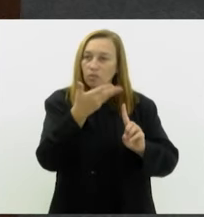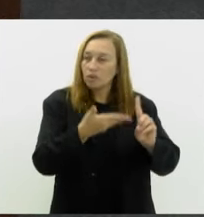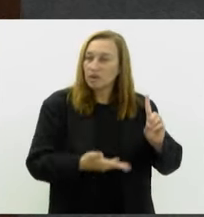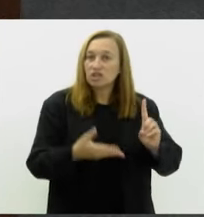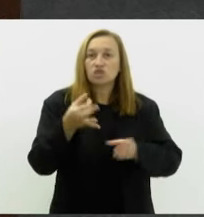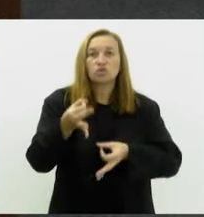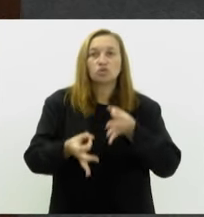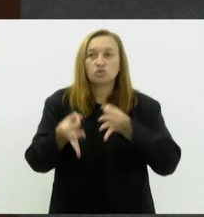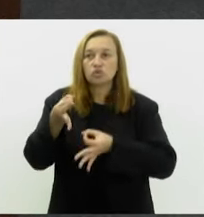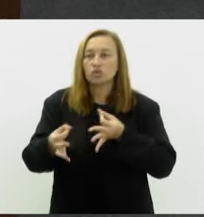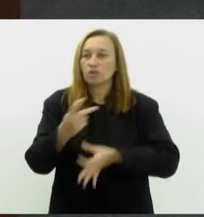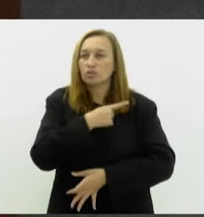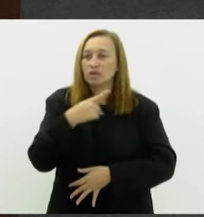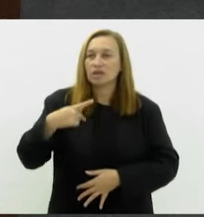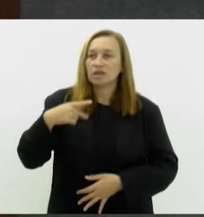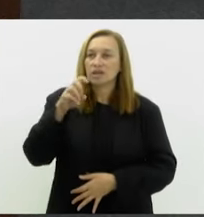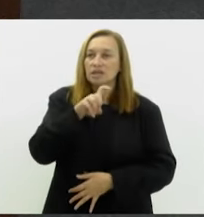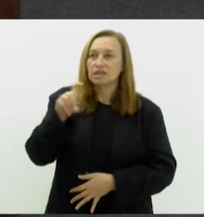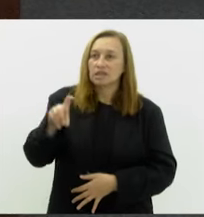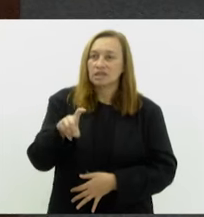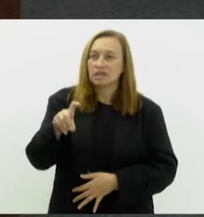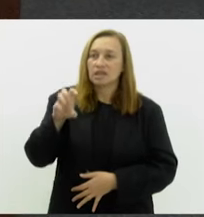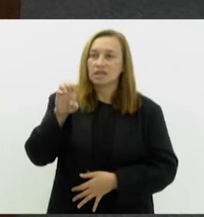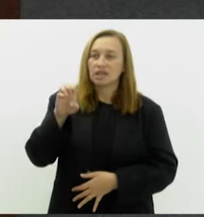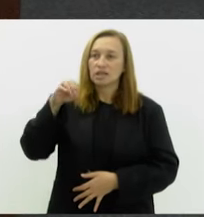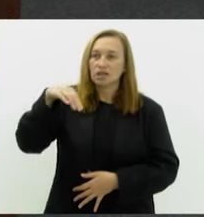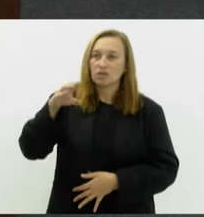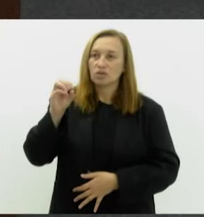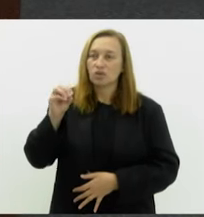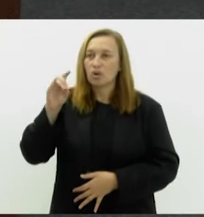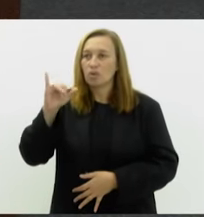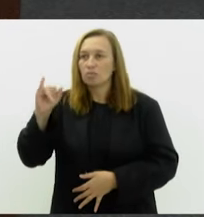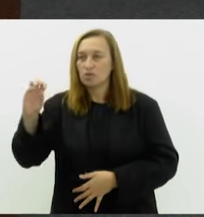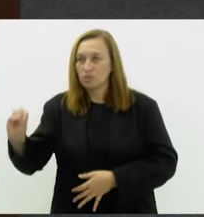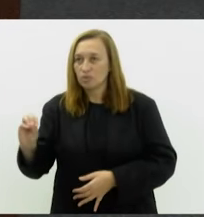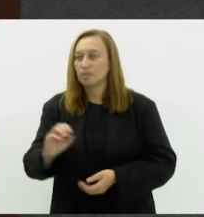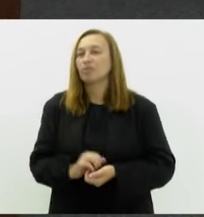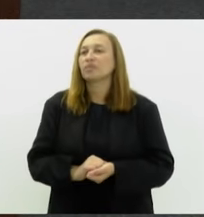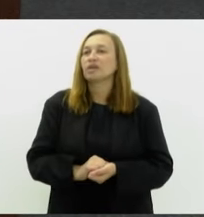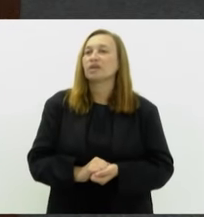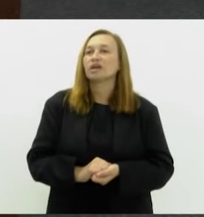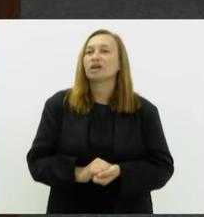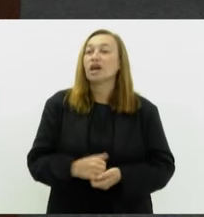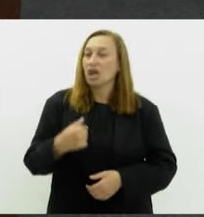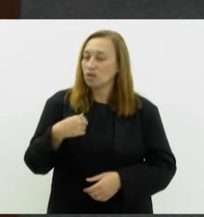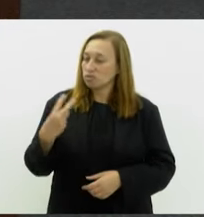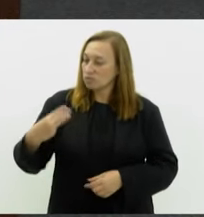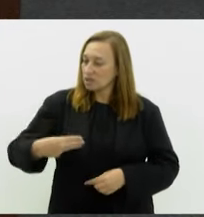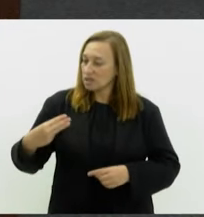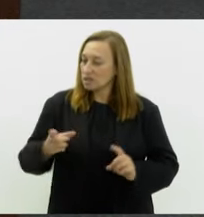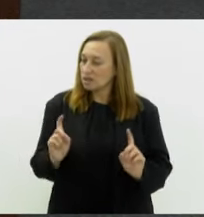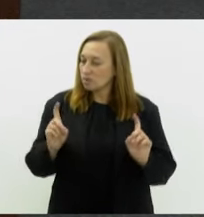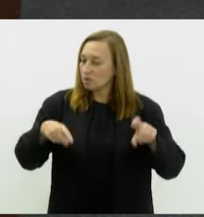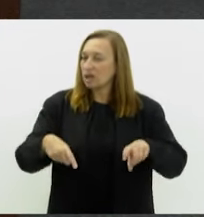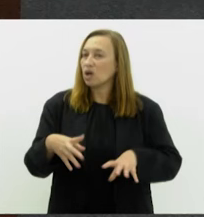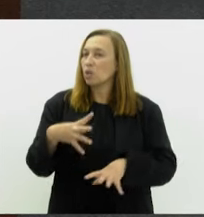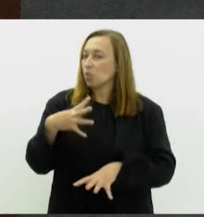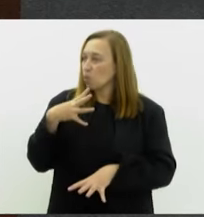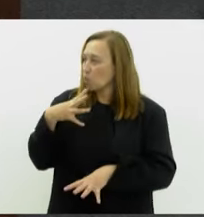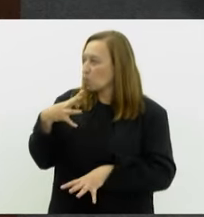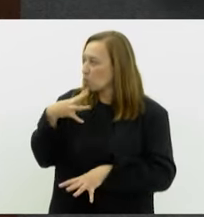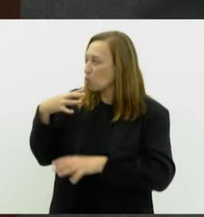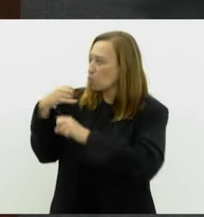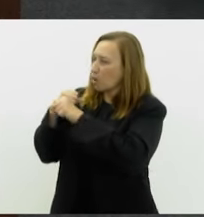homenagem ao pastor Zenóbio Mendonça da Fonseca. Eu estou no meu terceiro mandato, já conheço